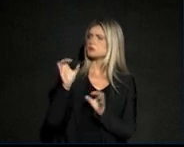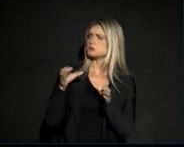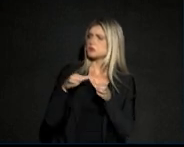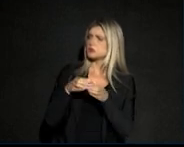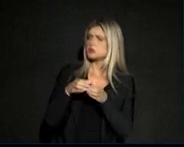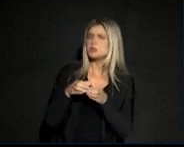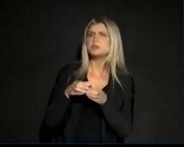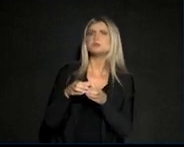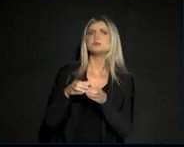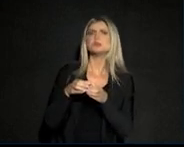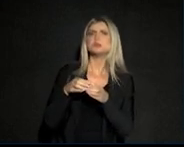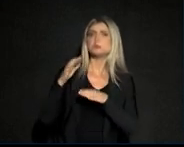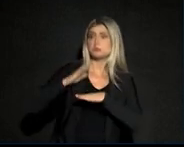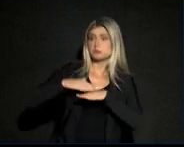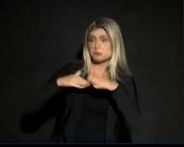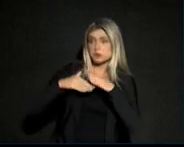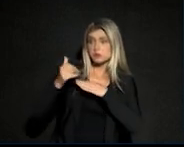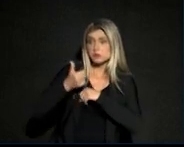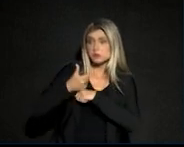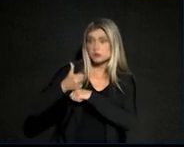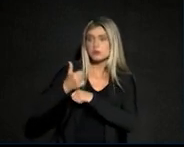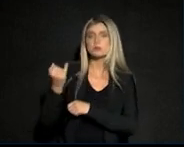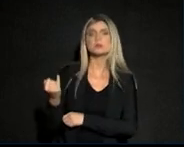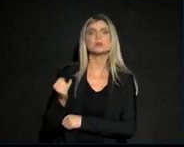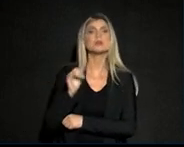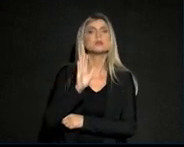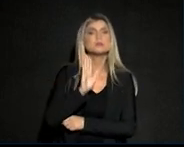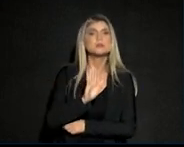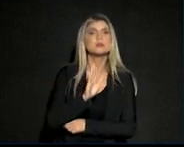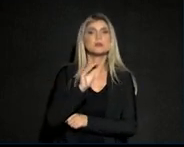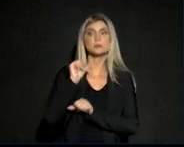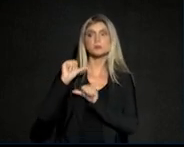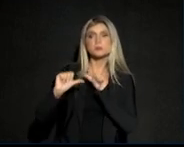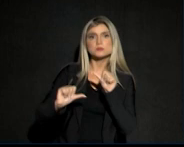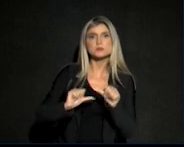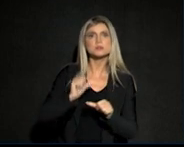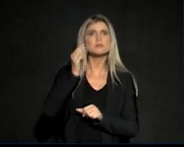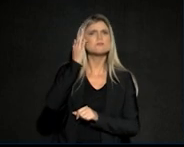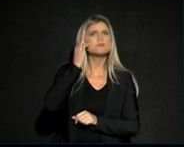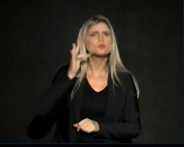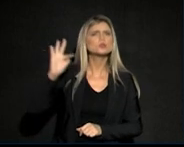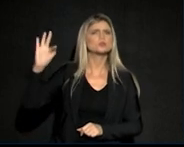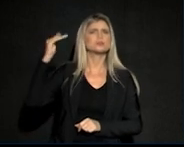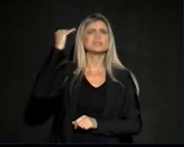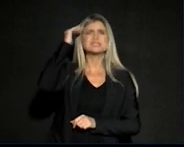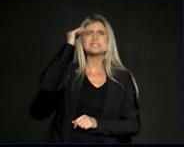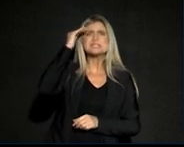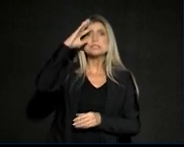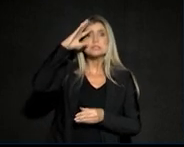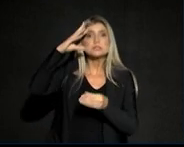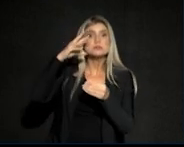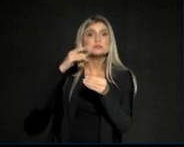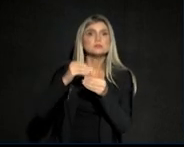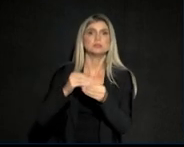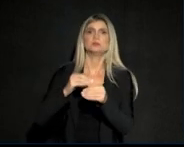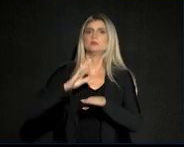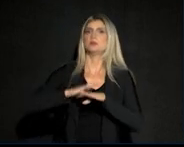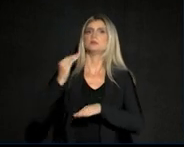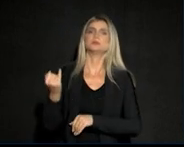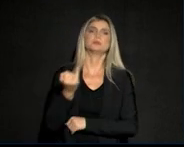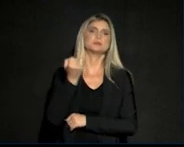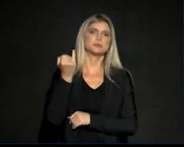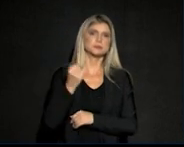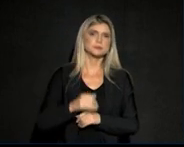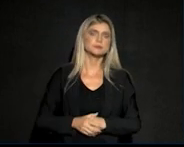estratégia tava correta mas mais que isso a mudança de filosofia a mudança de funcionamento principiológico que é que